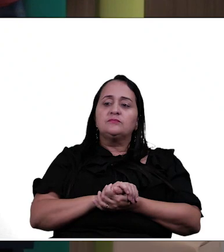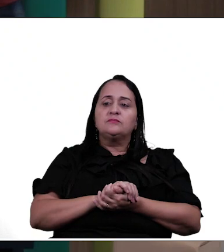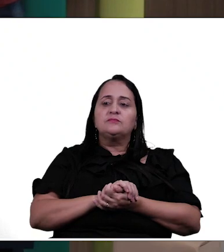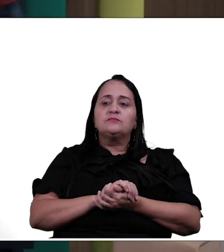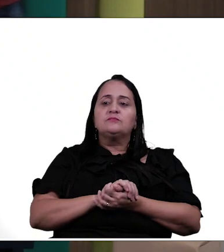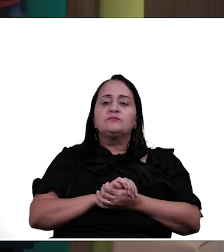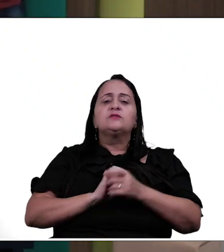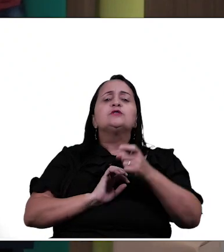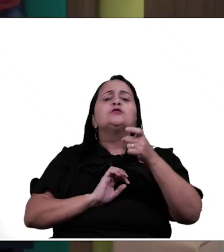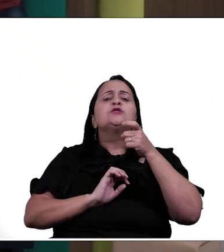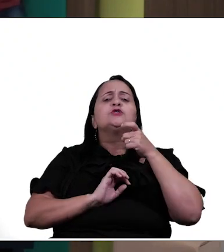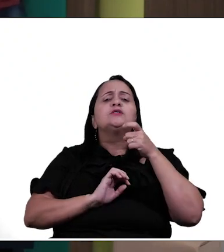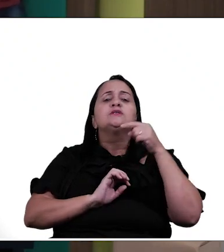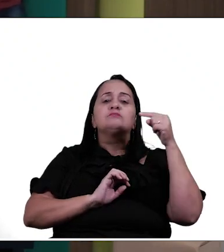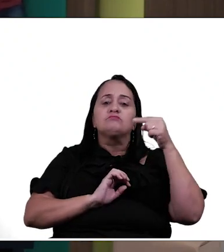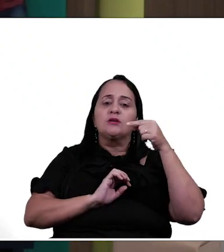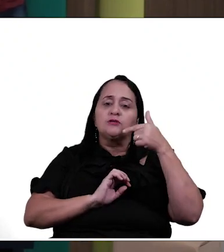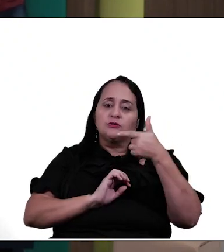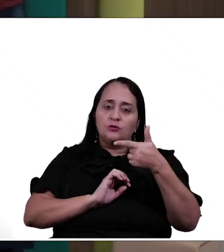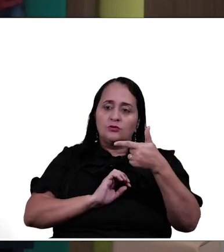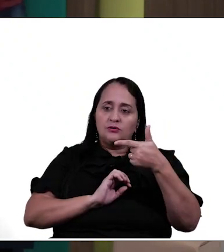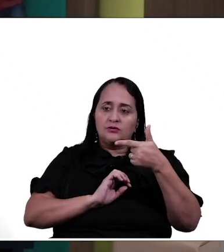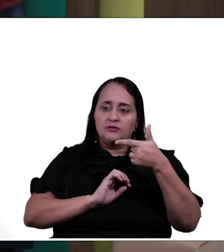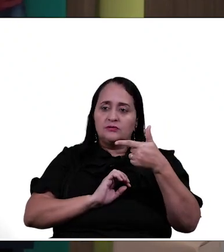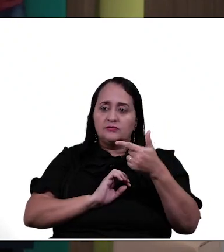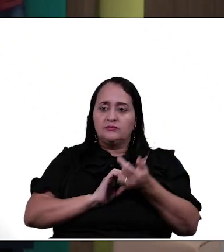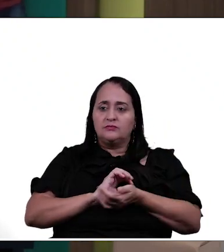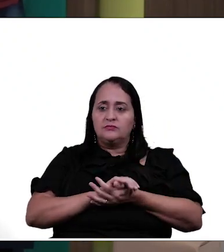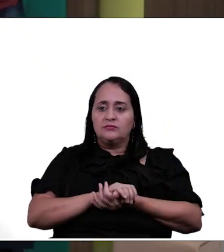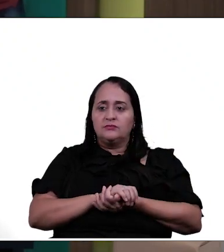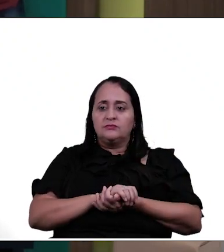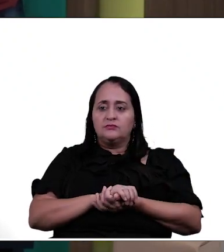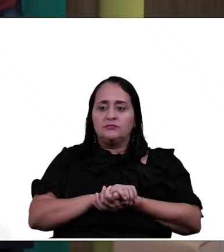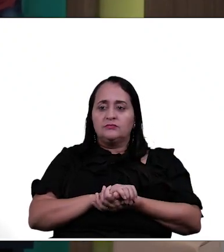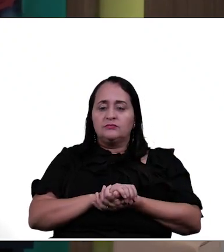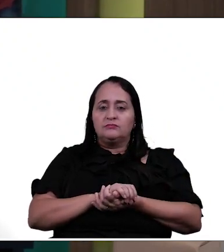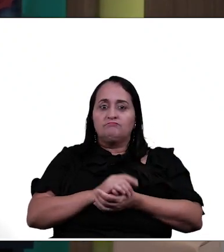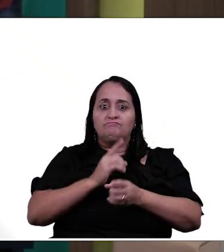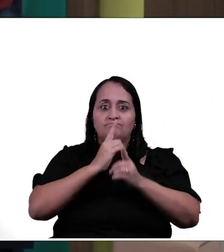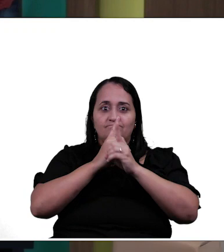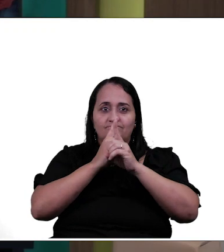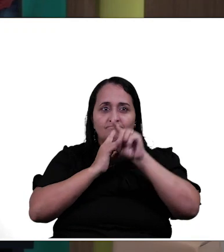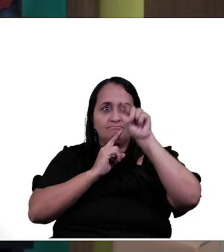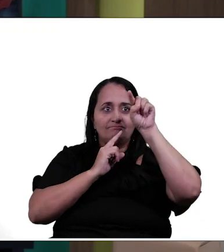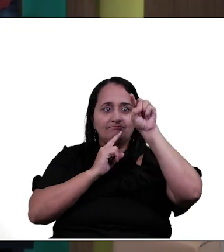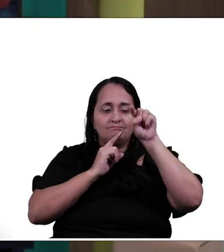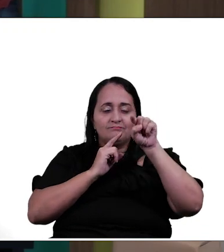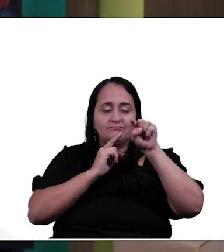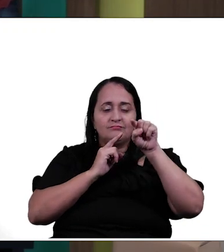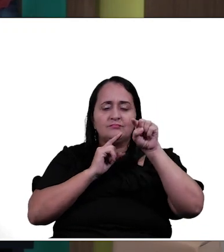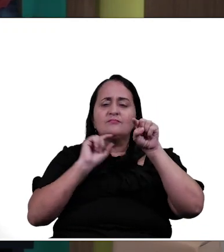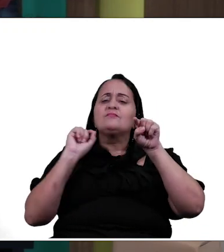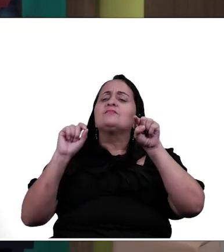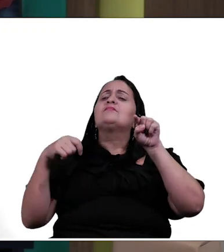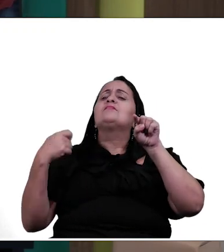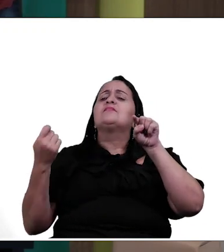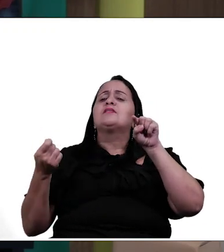0,24. Observe, 2 algarismos depois da vírgula, eu teria